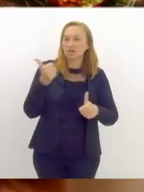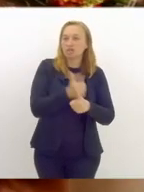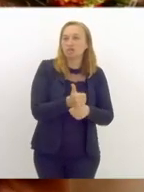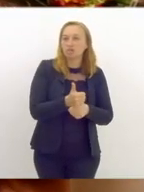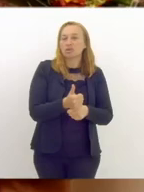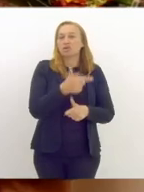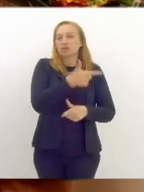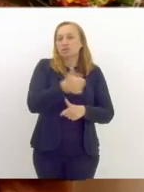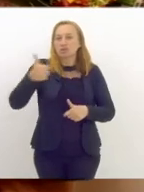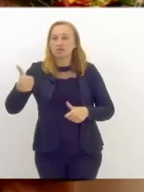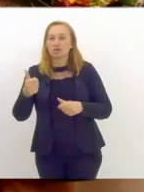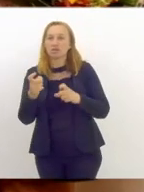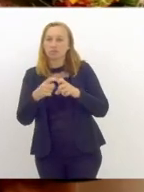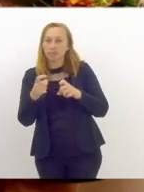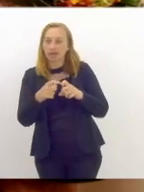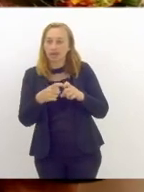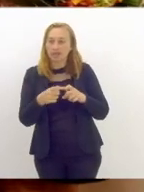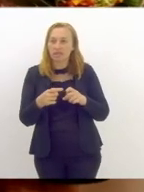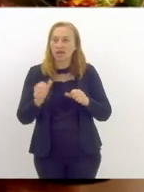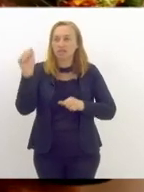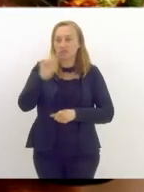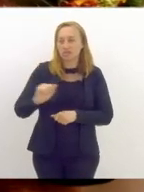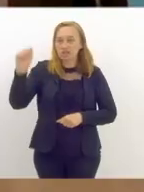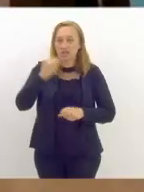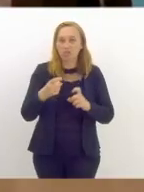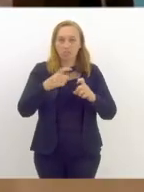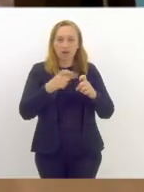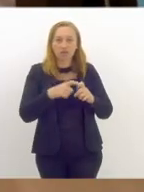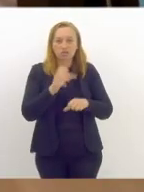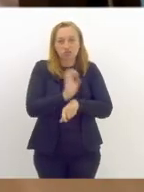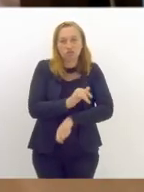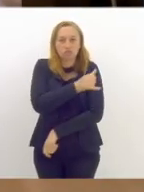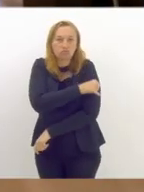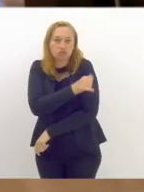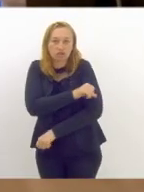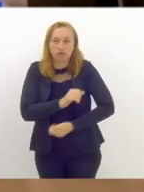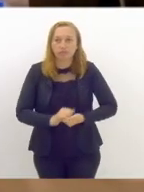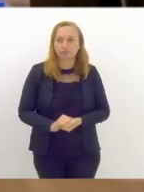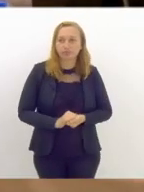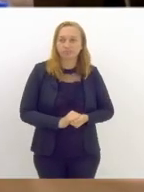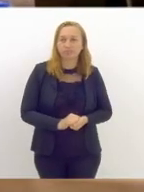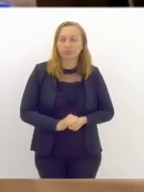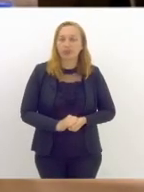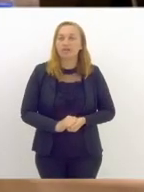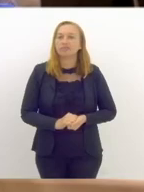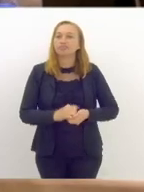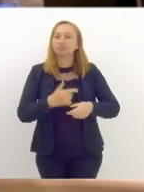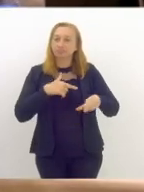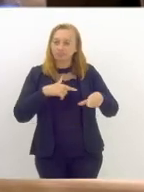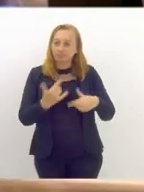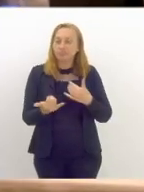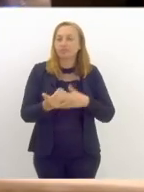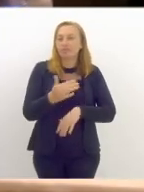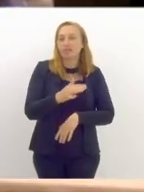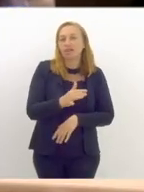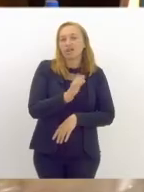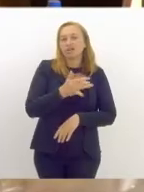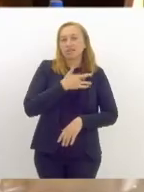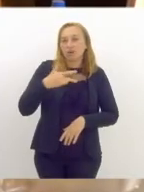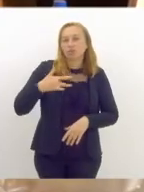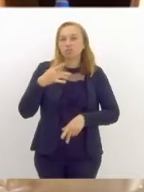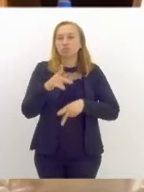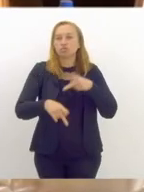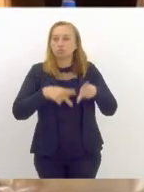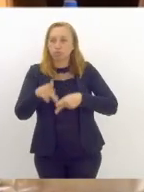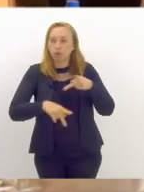Ano pelo SOMERGE, a Associação Médica do Estado do Rio de Janeiro, por sua presteza pela saúde da população fluminense,